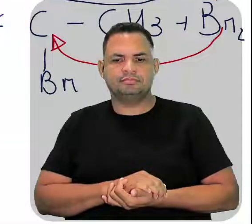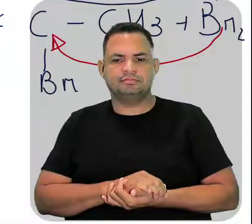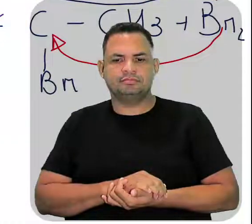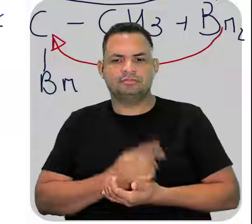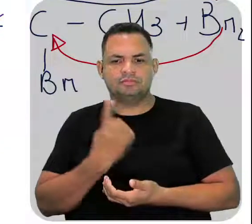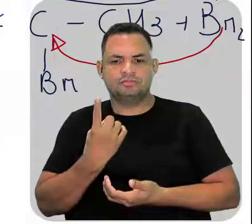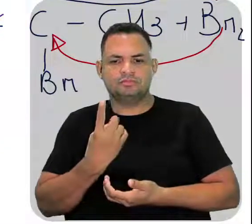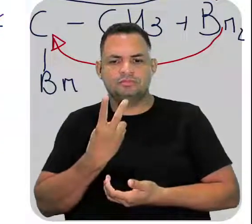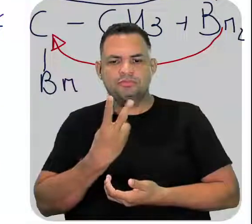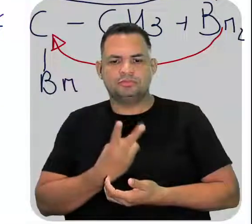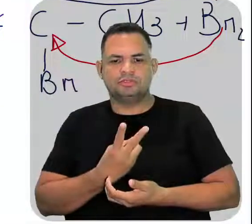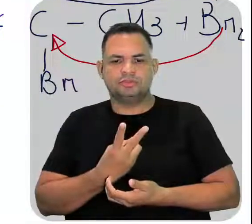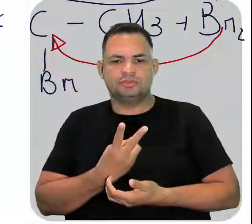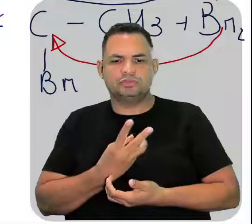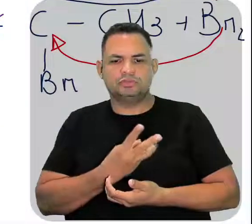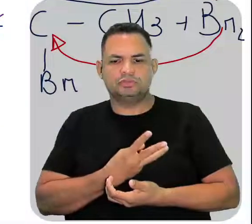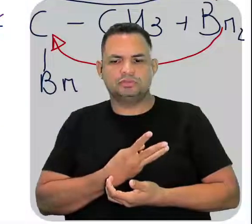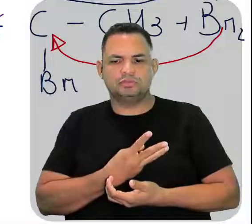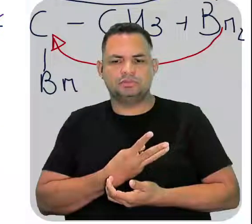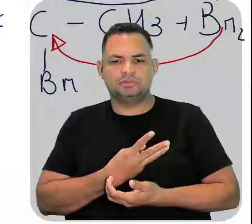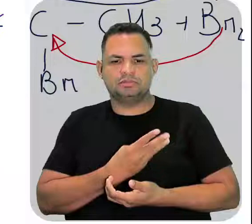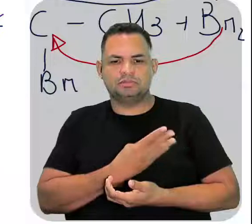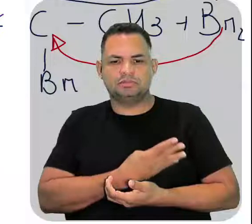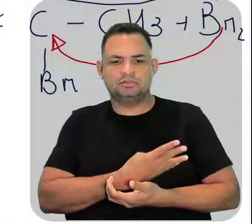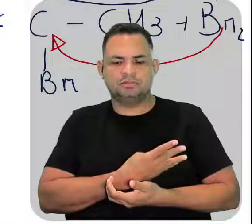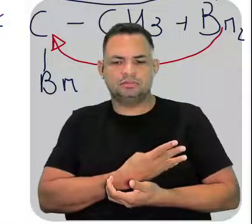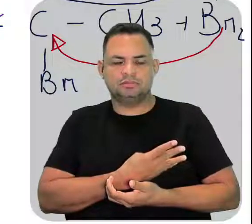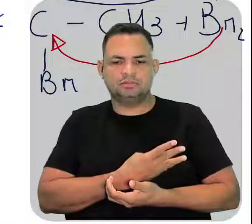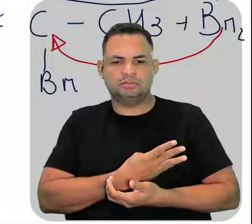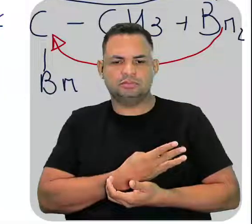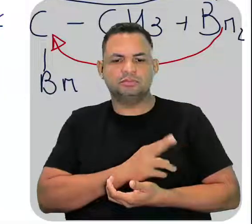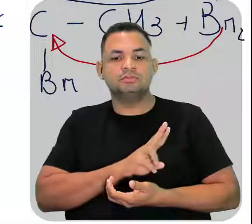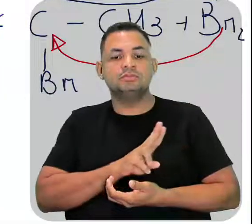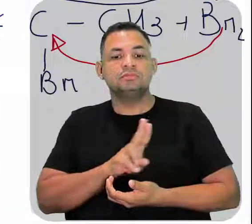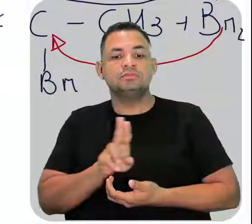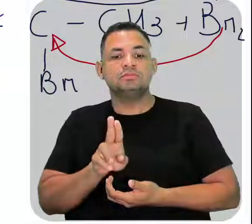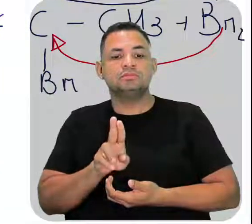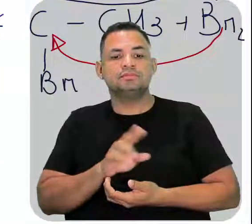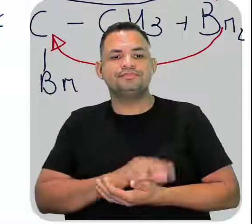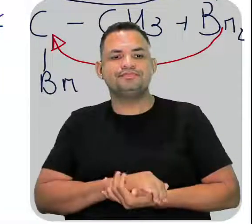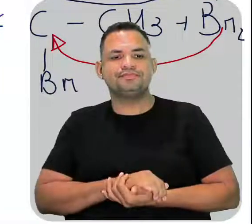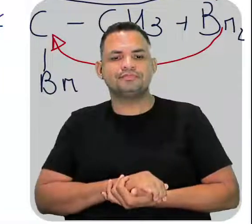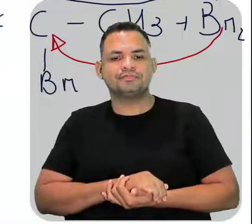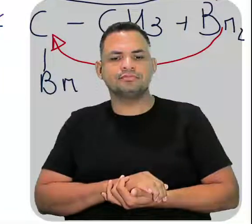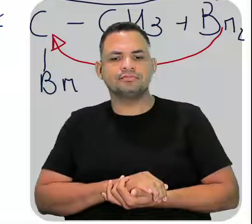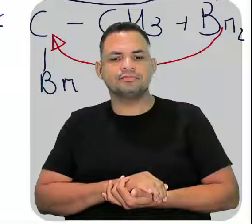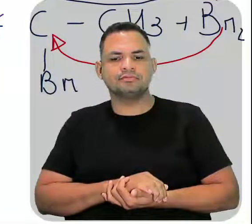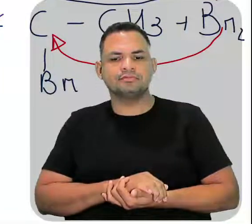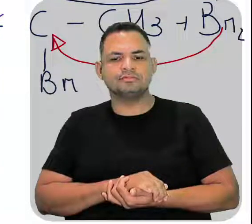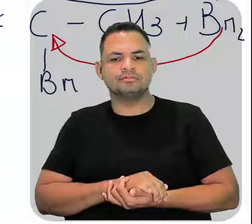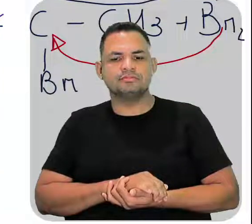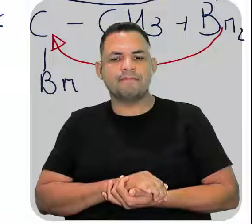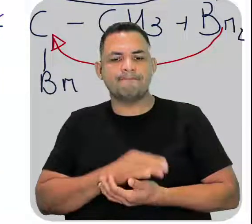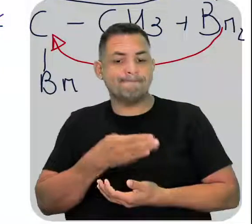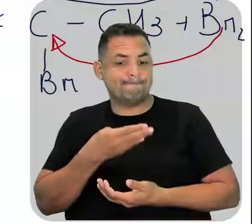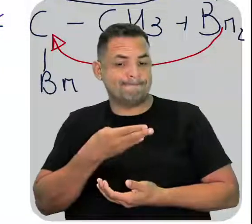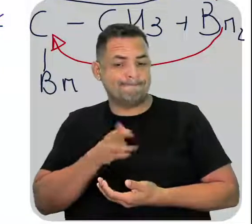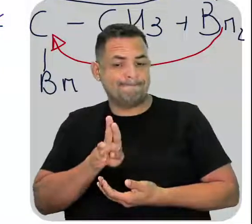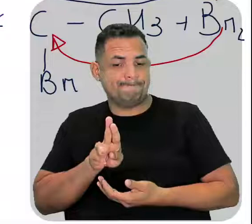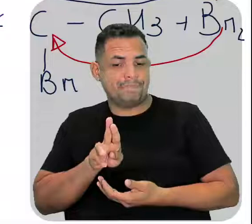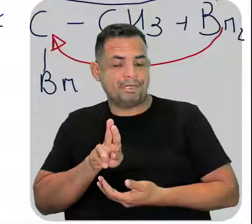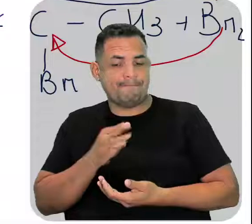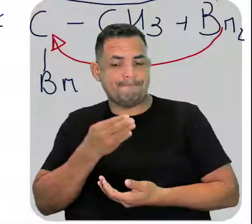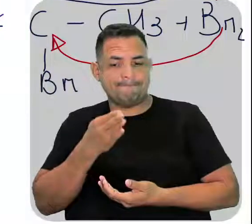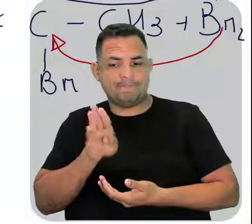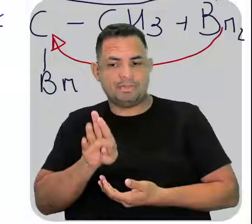1, 2, 3, 4. E dá um nome fazendo com que o bromo pareça uma ramificação. Então, no